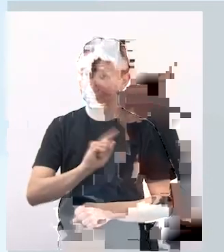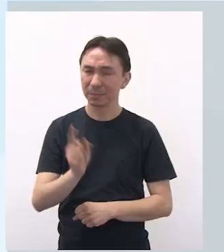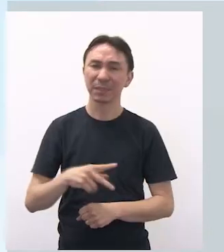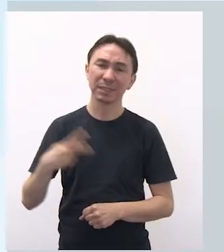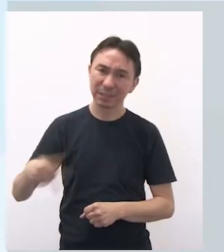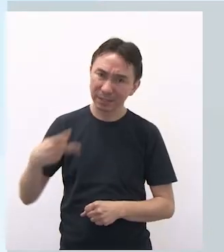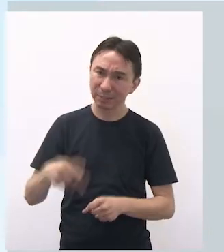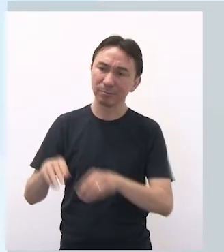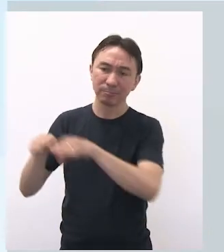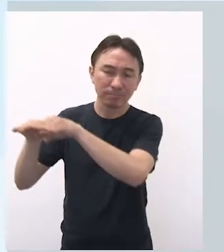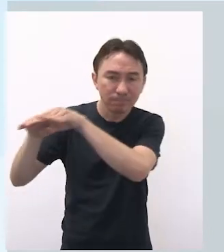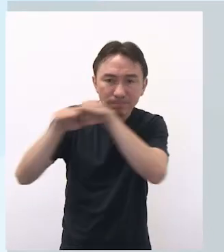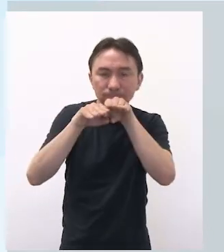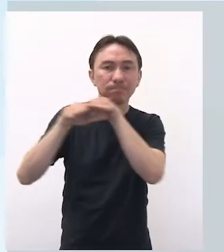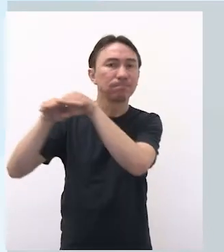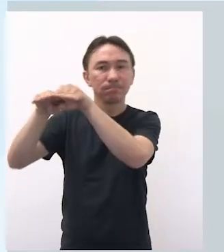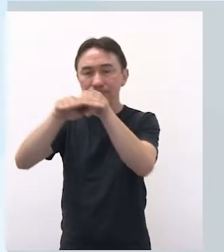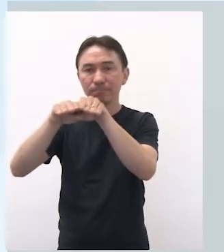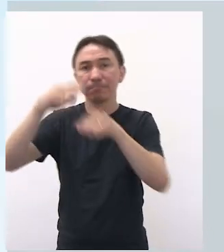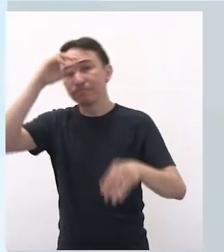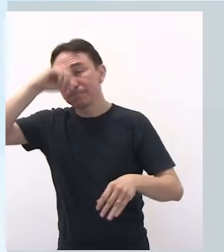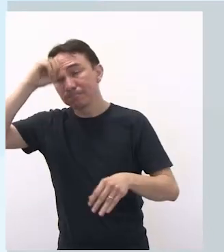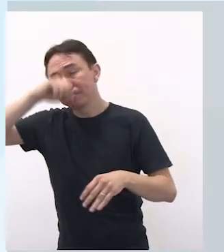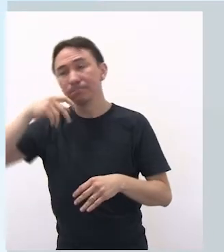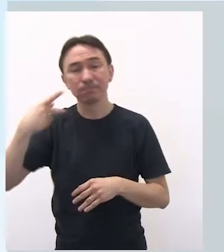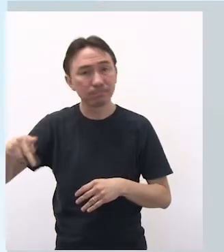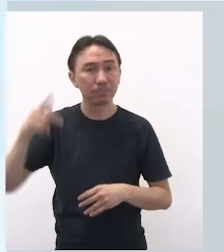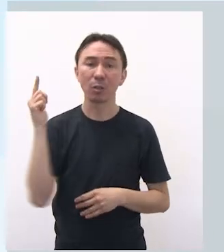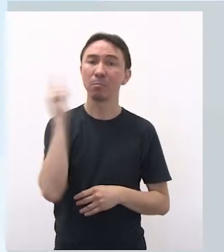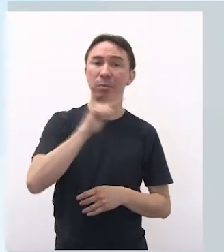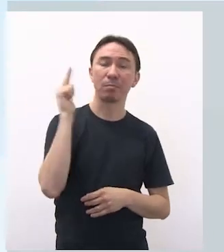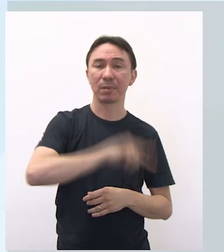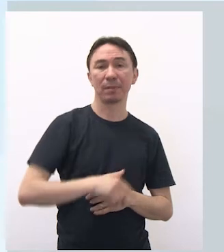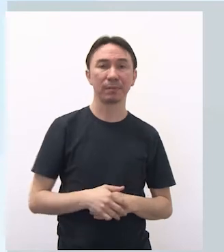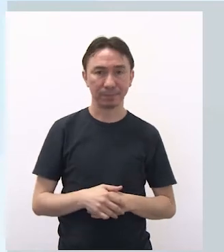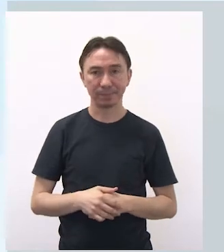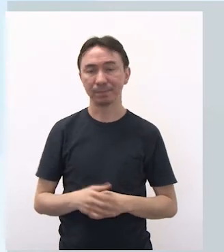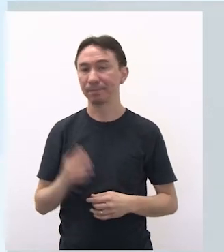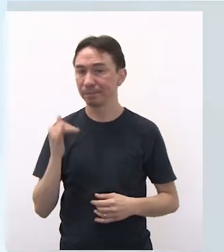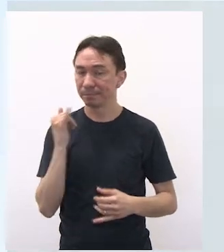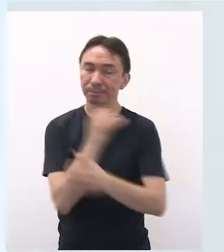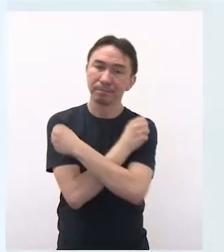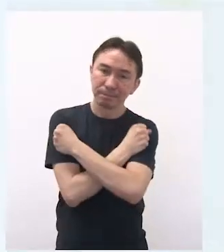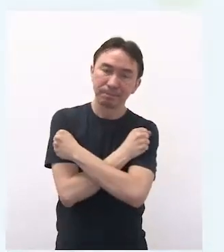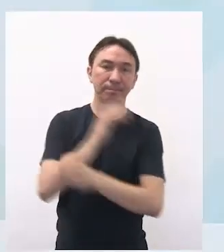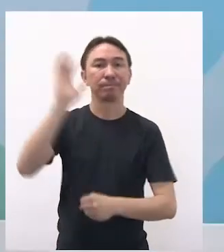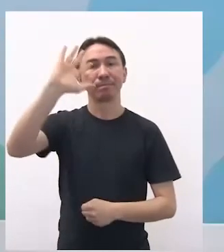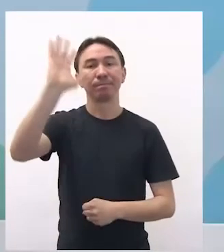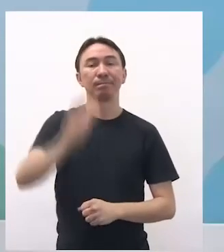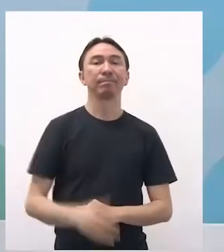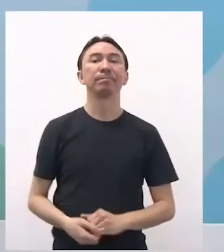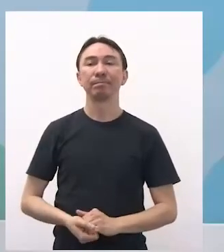equidade e o direito de aprendizagem desses nossos estudantes. Um abraço e até a próxima.